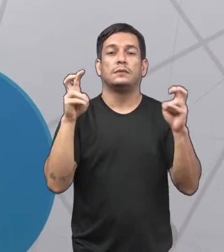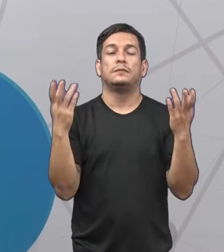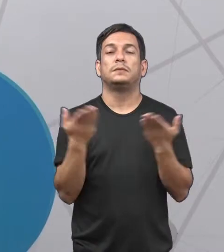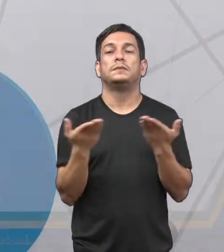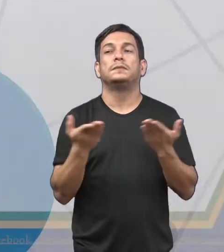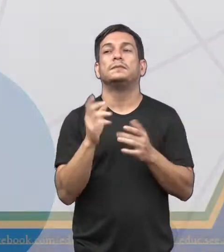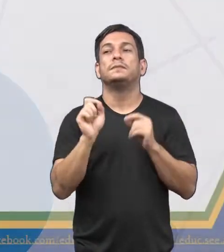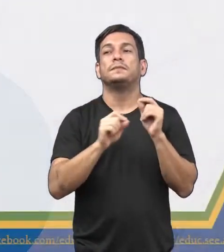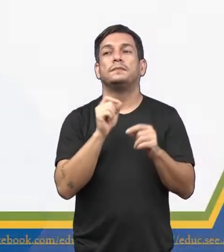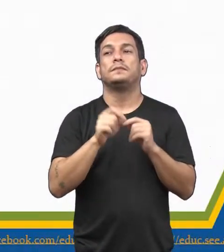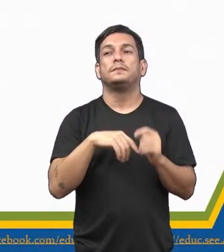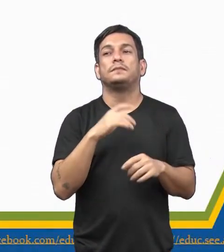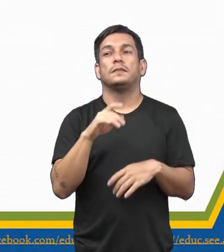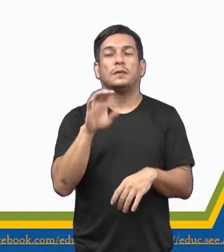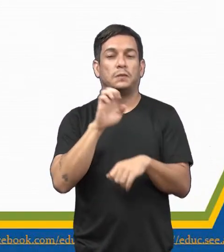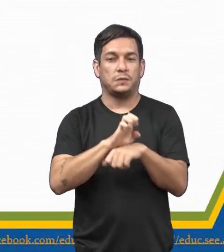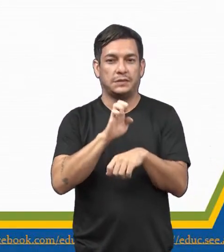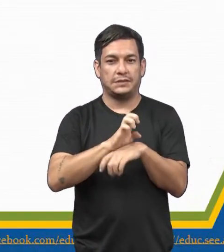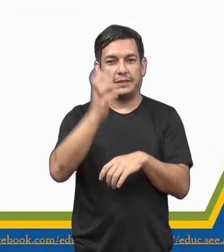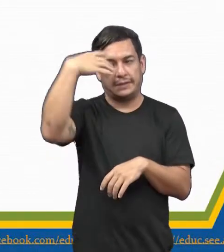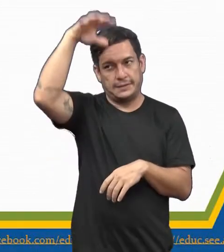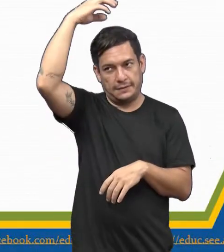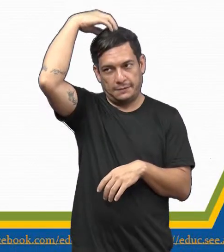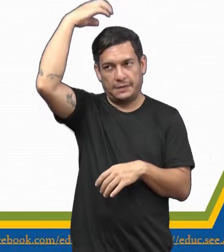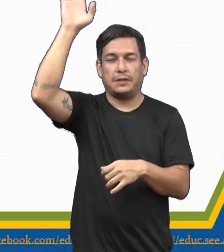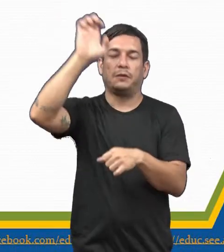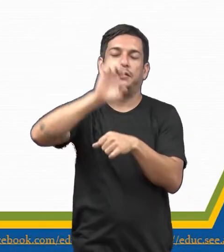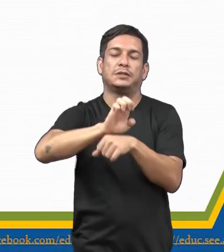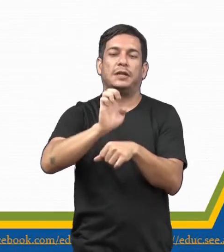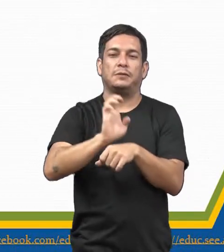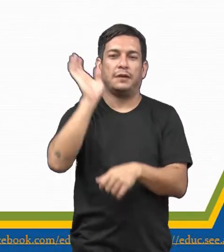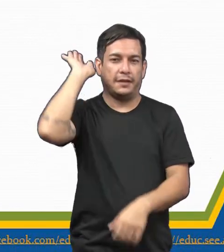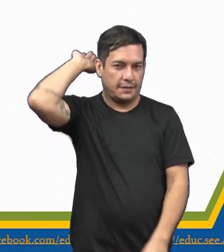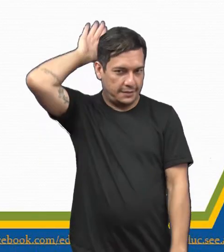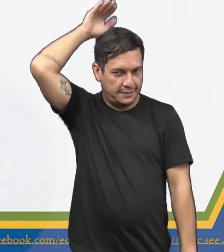hoje é do Estado Imperial ao Estado Republicano.